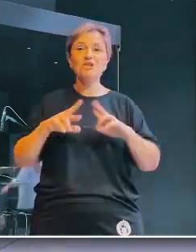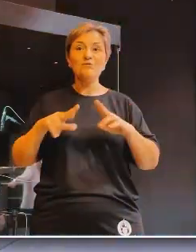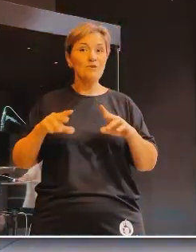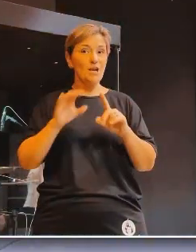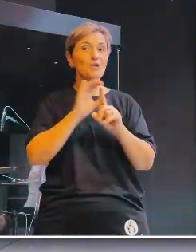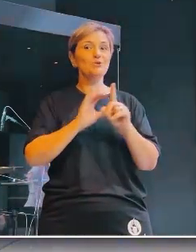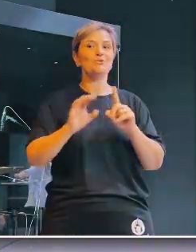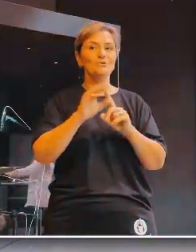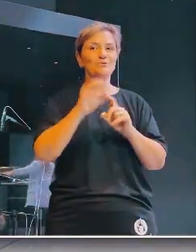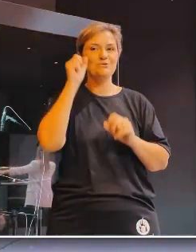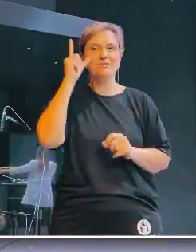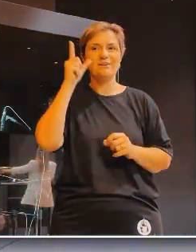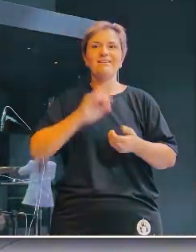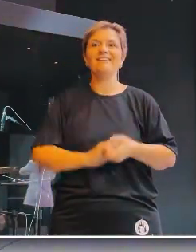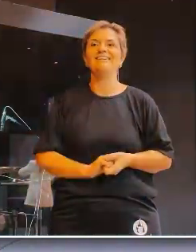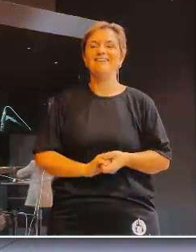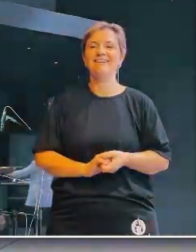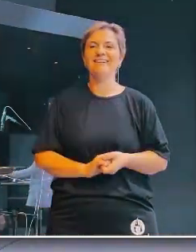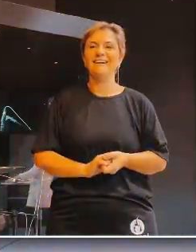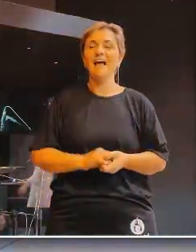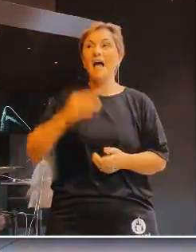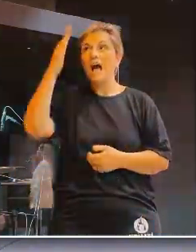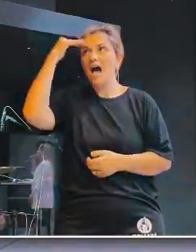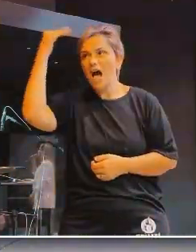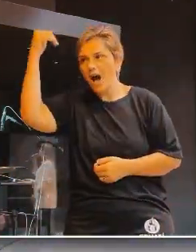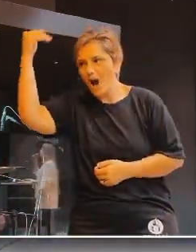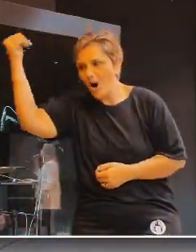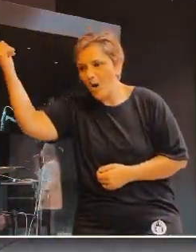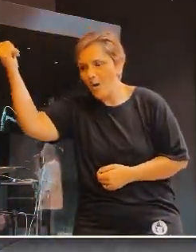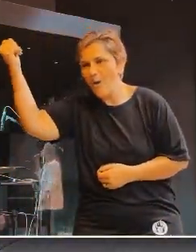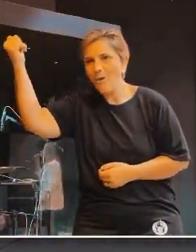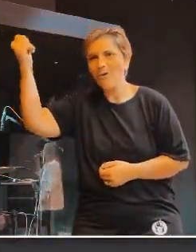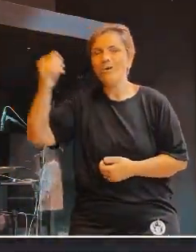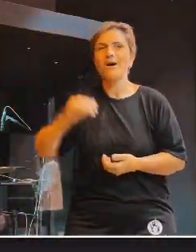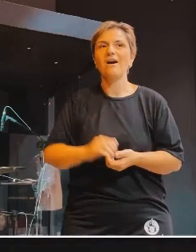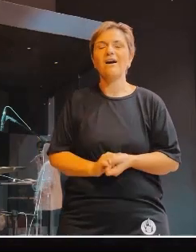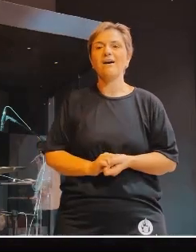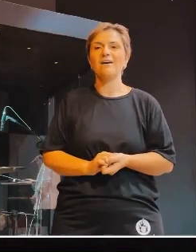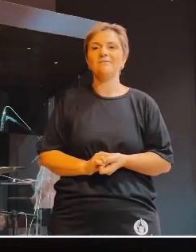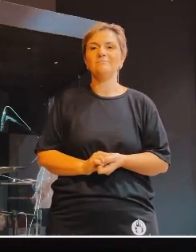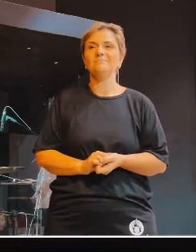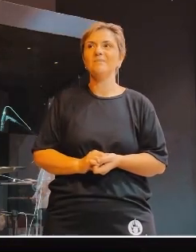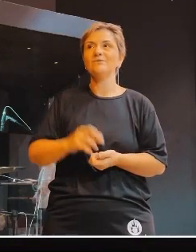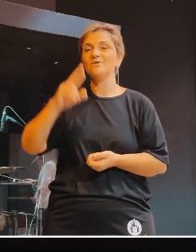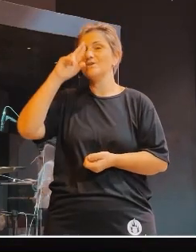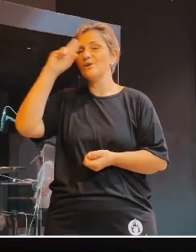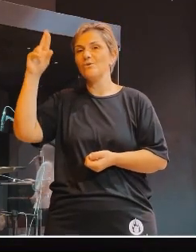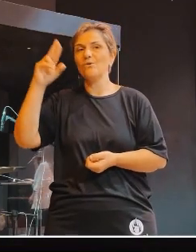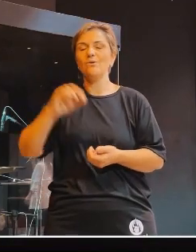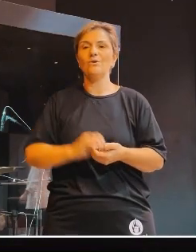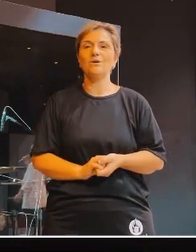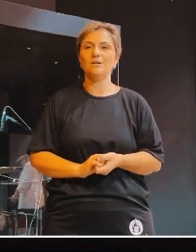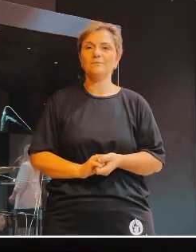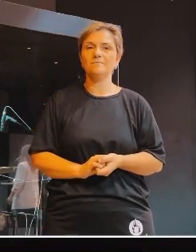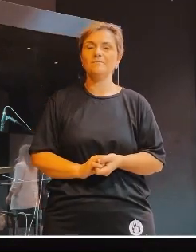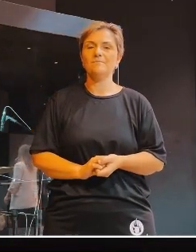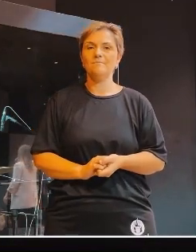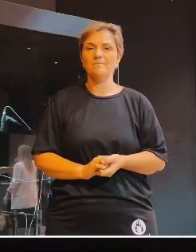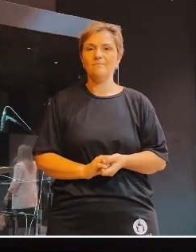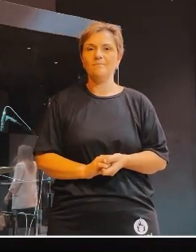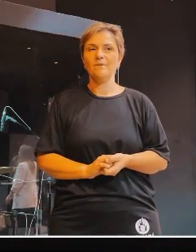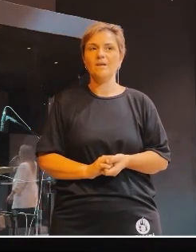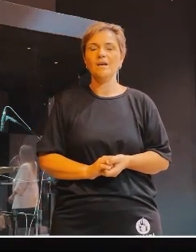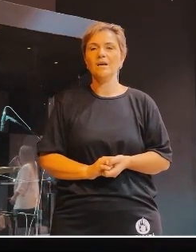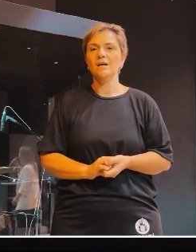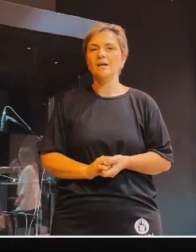Nada sobre a terra passa desapercebido do nosso Senhor, nem a nossa omissão,